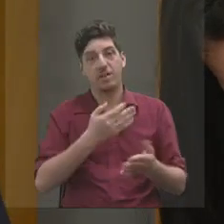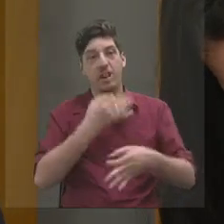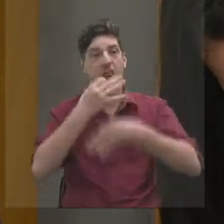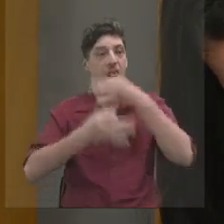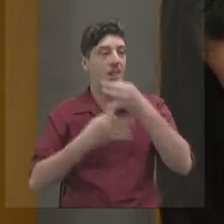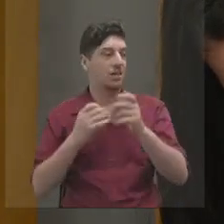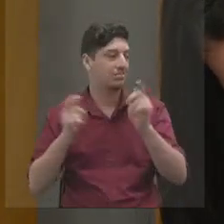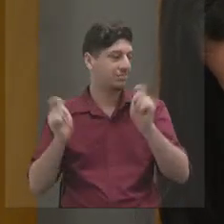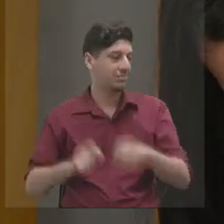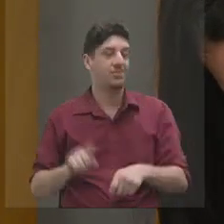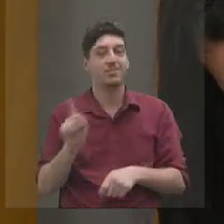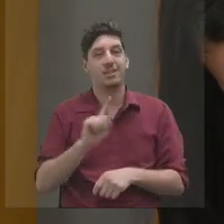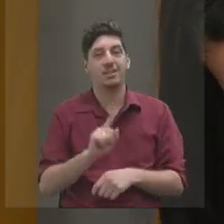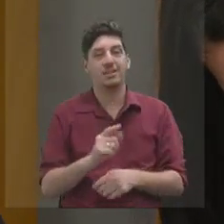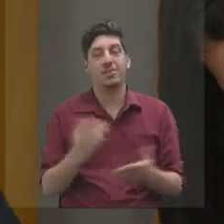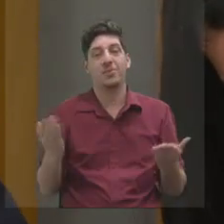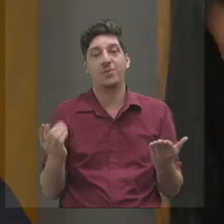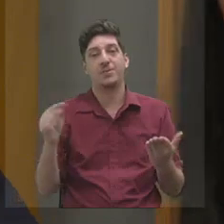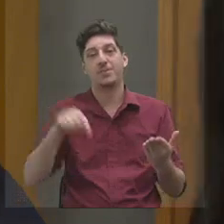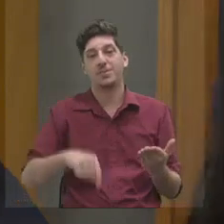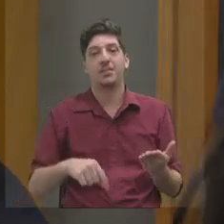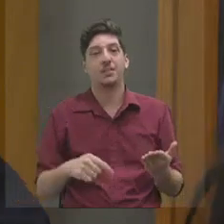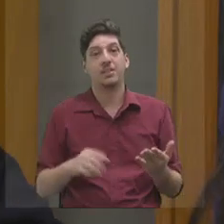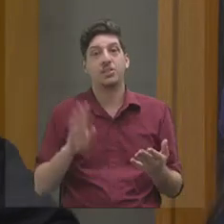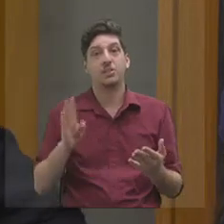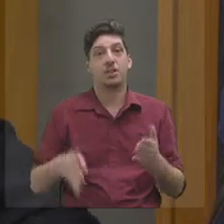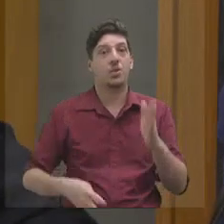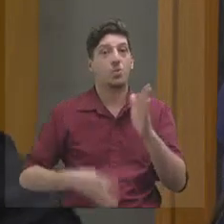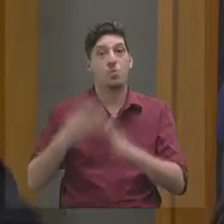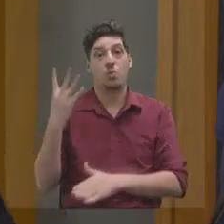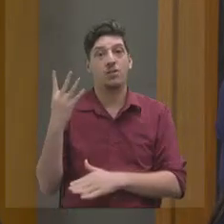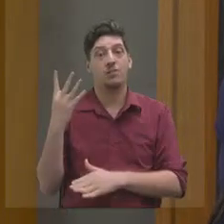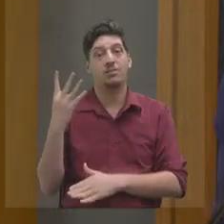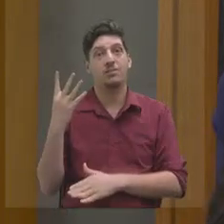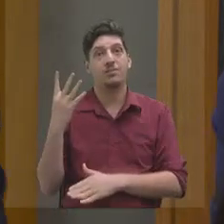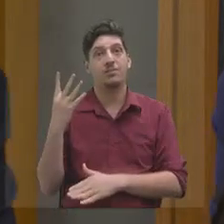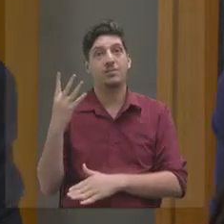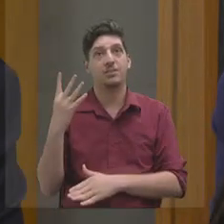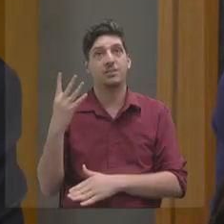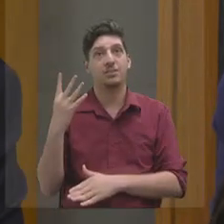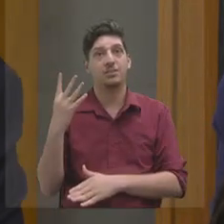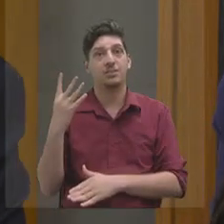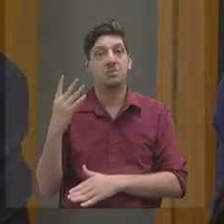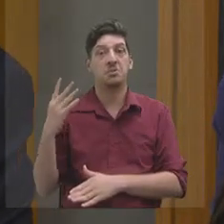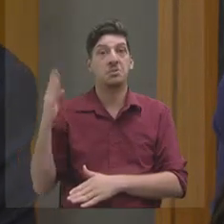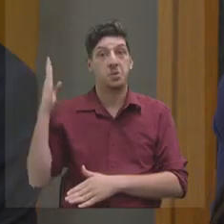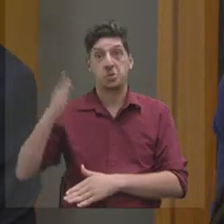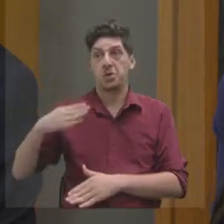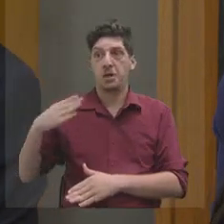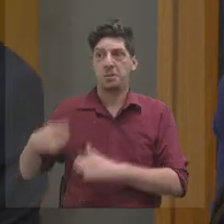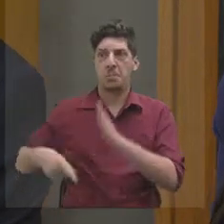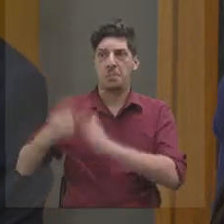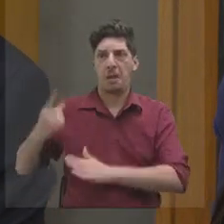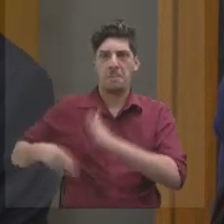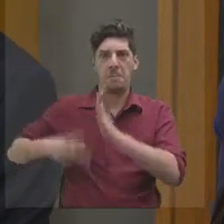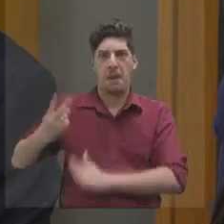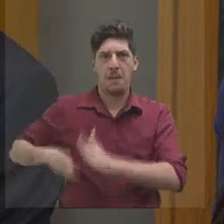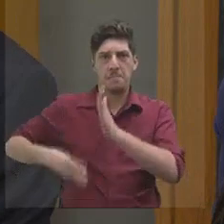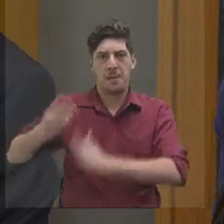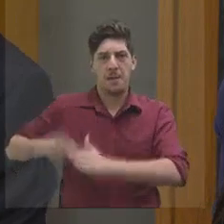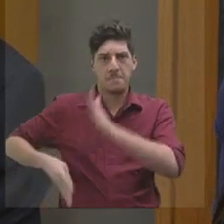Eu estou aqui no meu quarto mandato com quatro mandato consecutivo e tive a